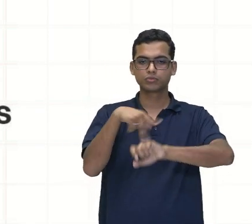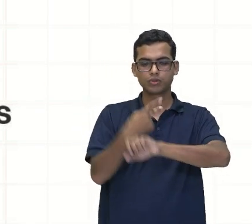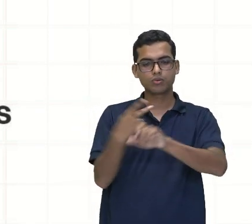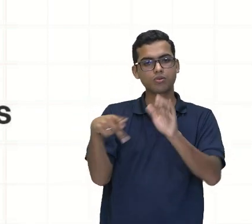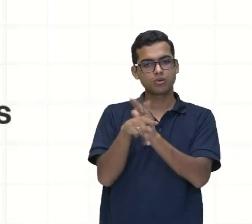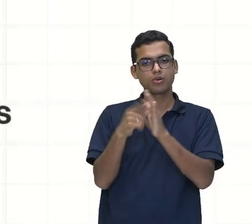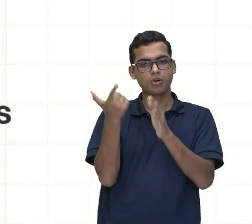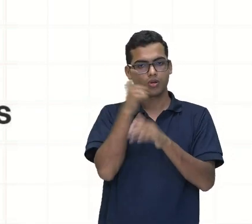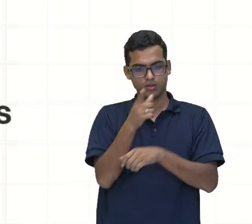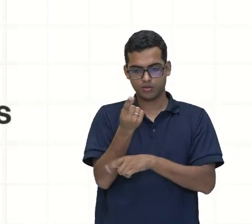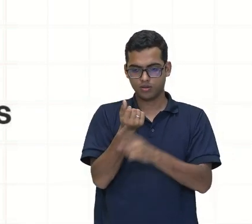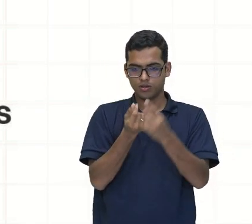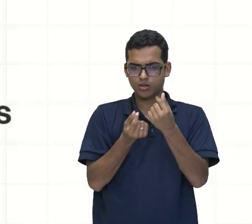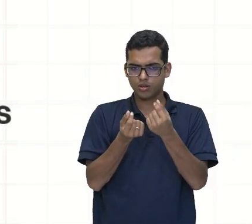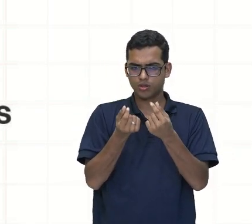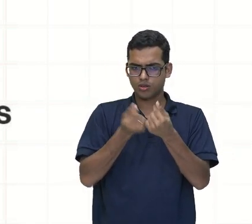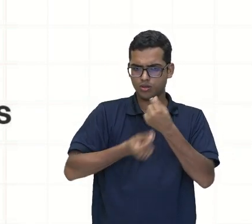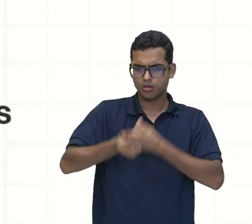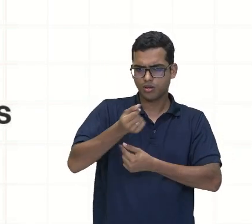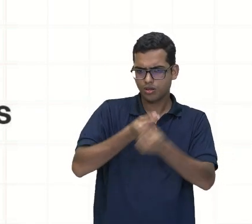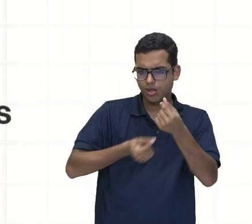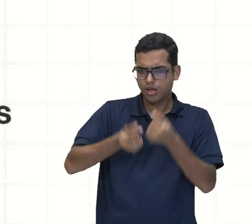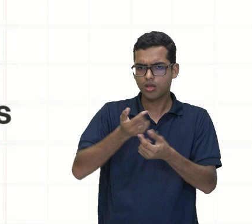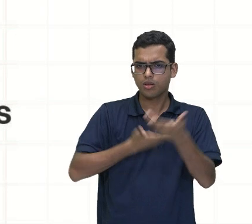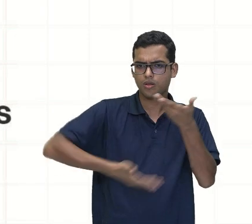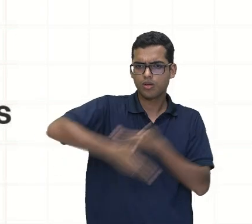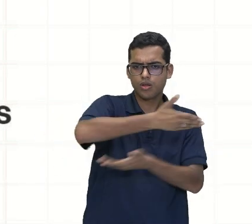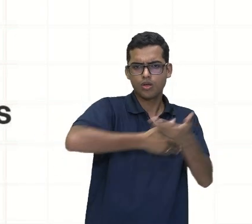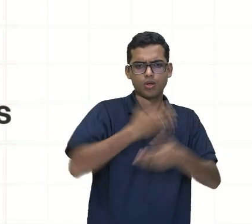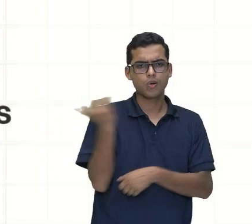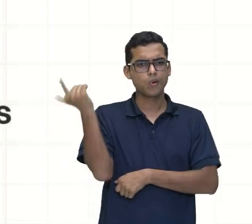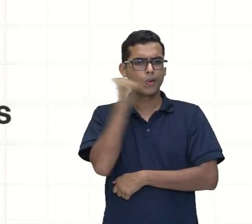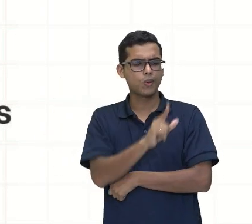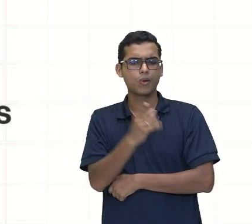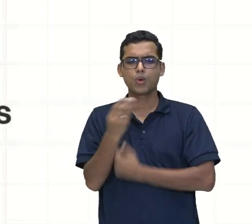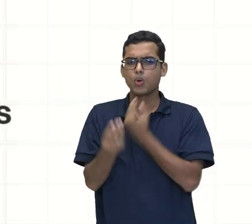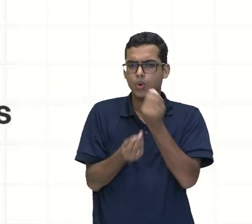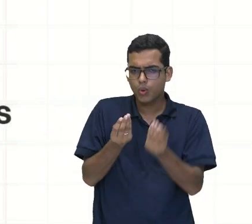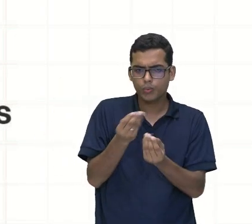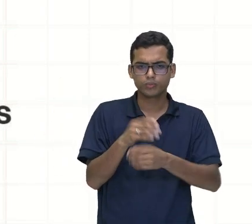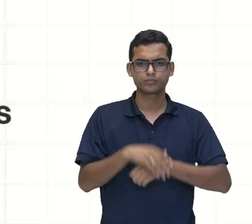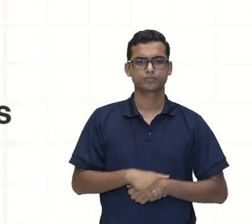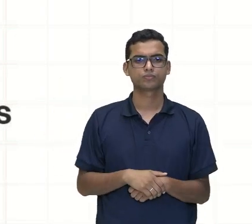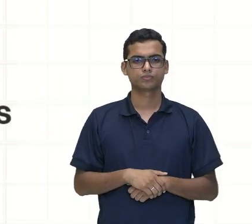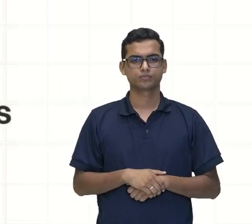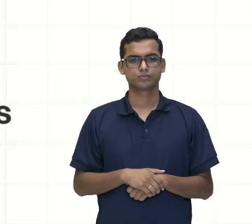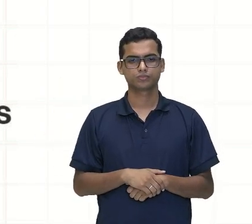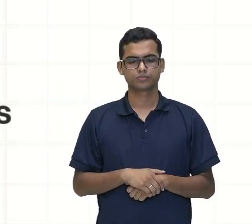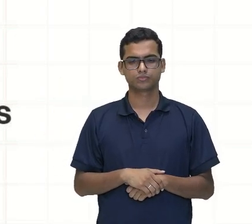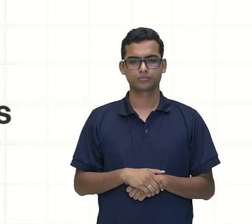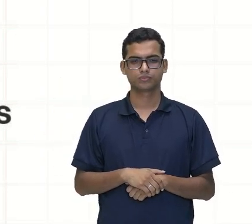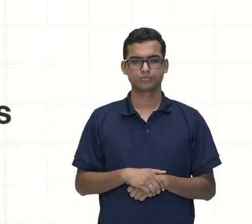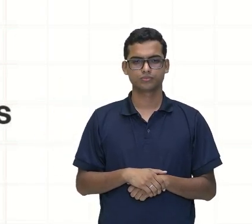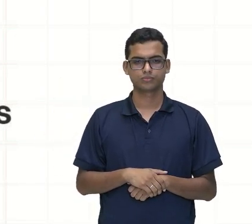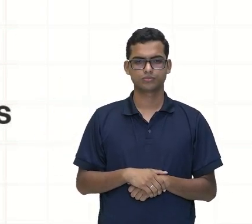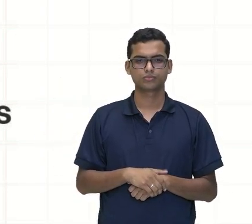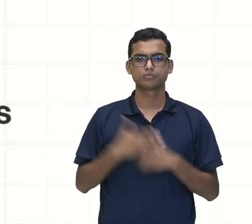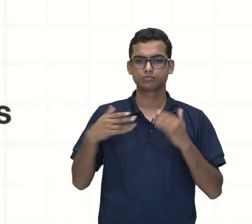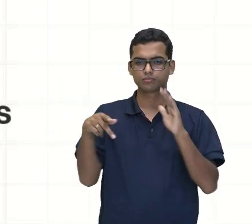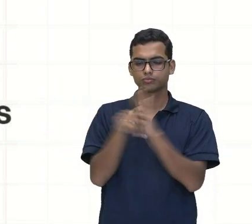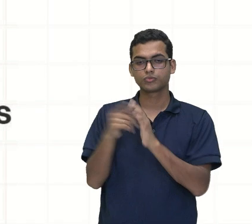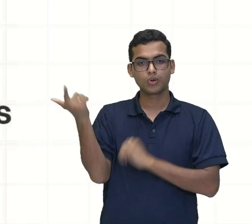capital. Normalmente, esse lucro ele é obtido a partir da exploração da mais-valia do trabalhador,